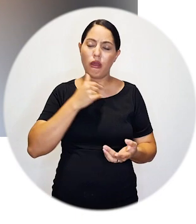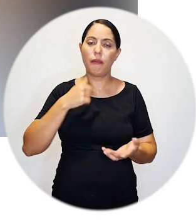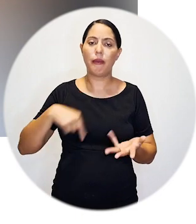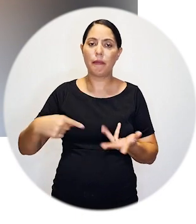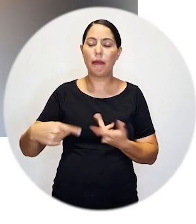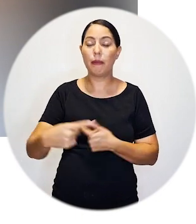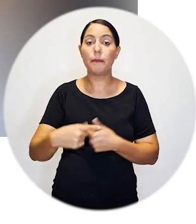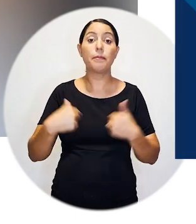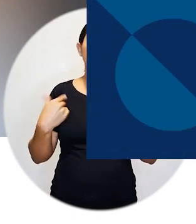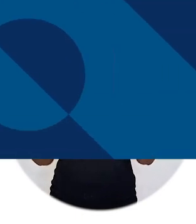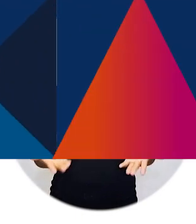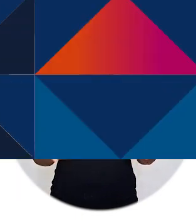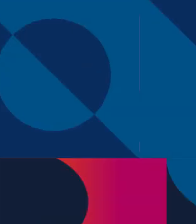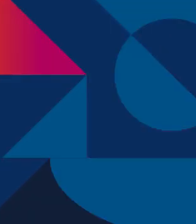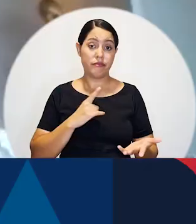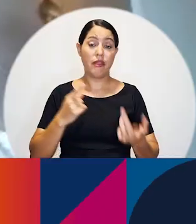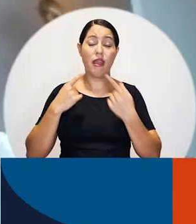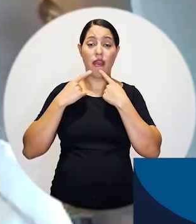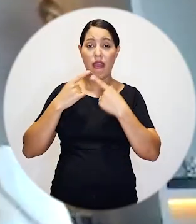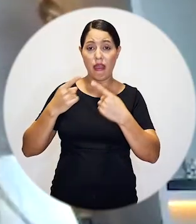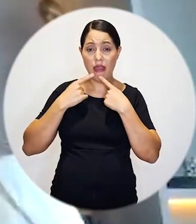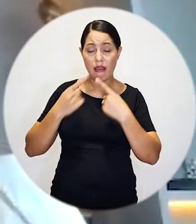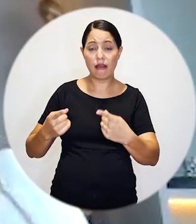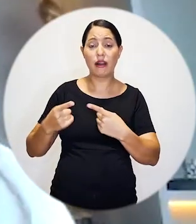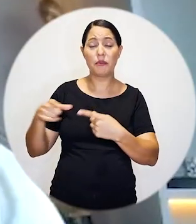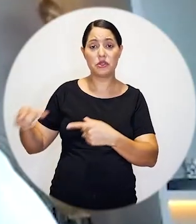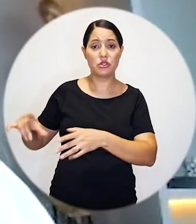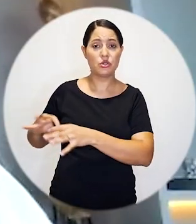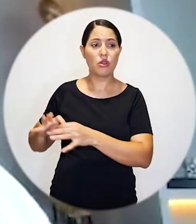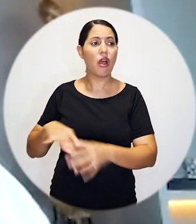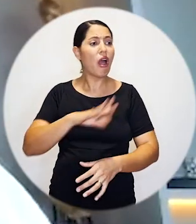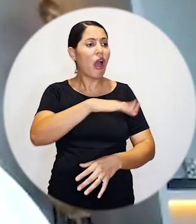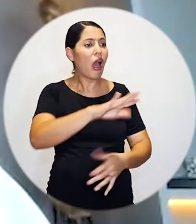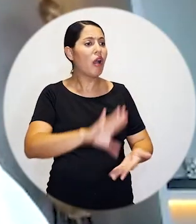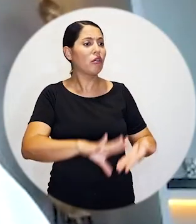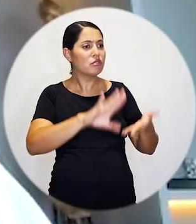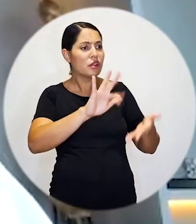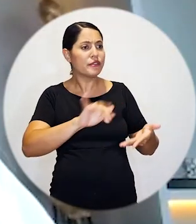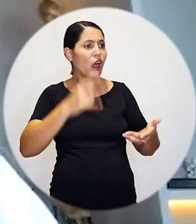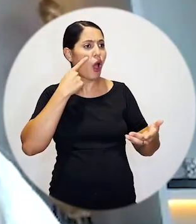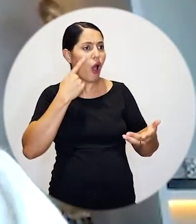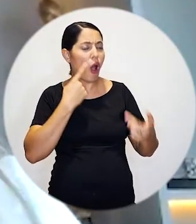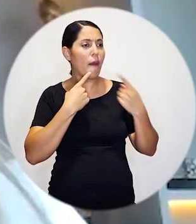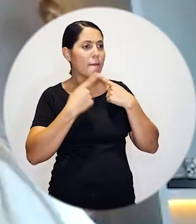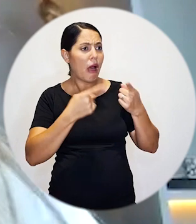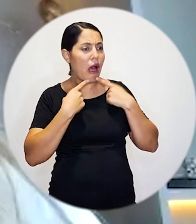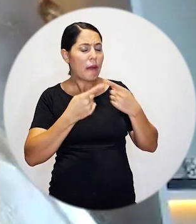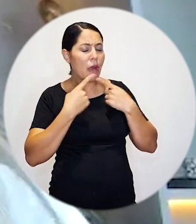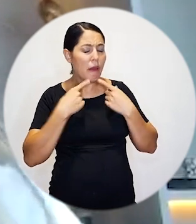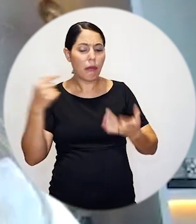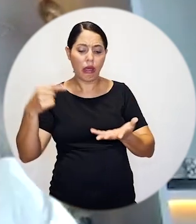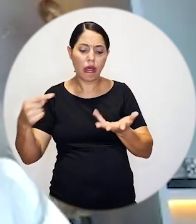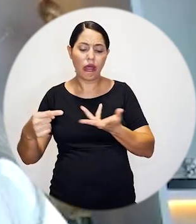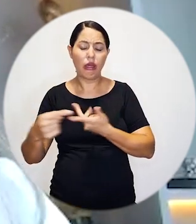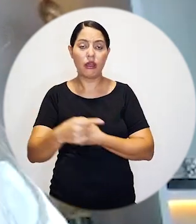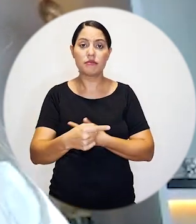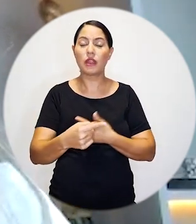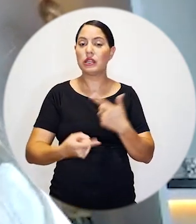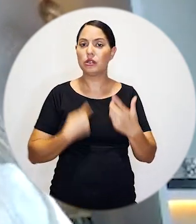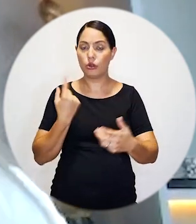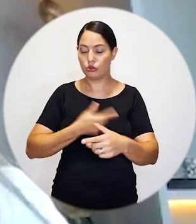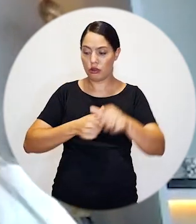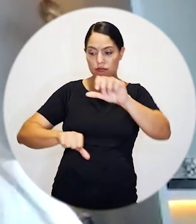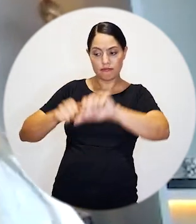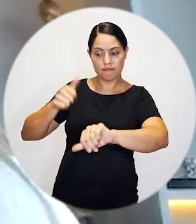aí acaba que nascendo reclamações no âmbito do Conselho Federal, dentro da nossa corregedoria,